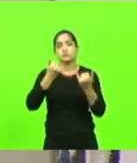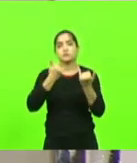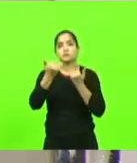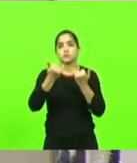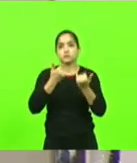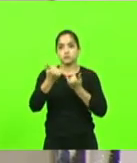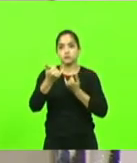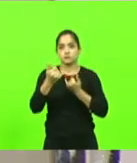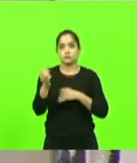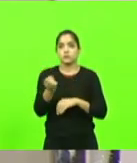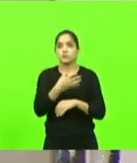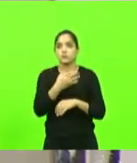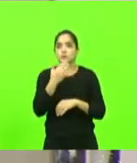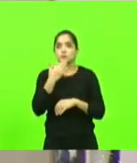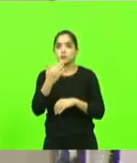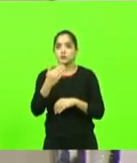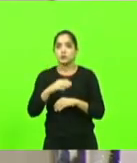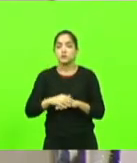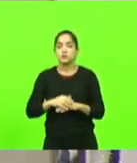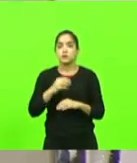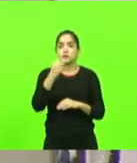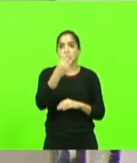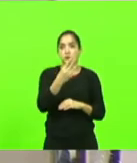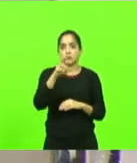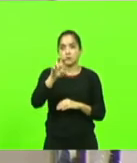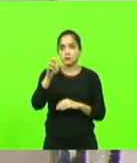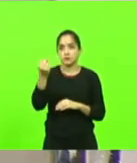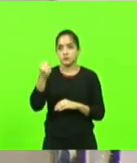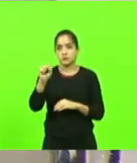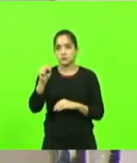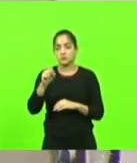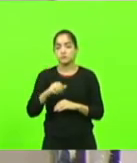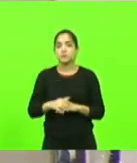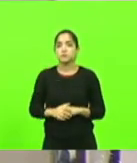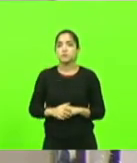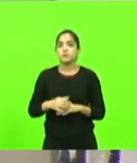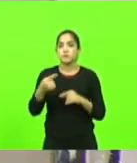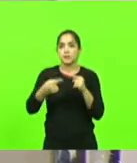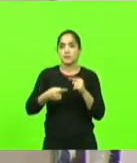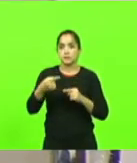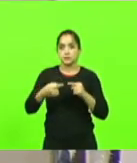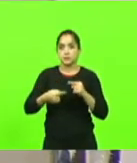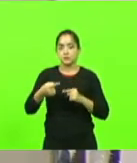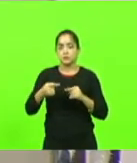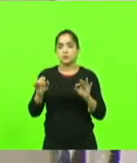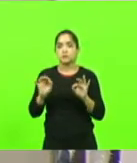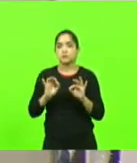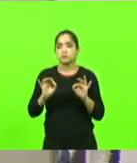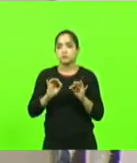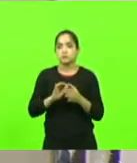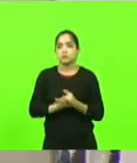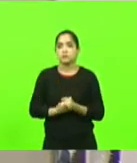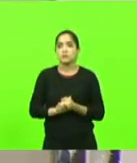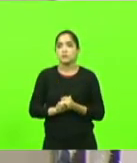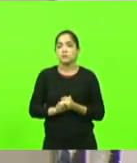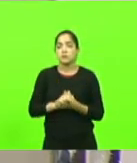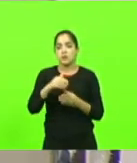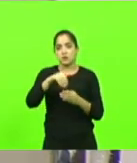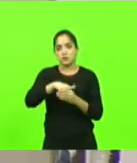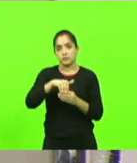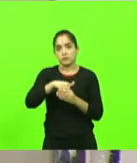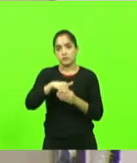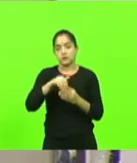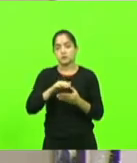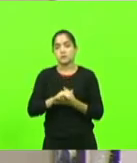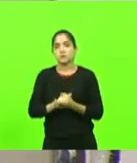atualizadas acerca do pedido de informação número 358/2021. Em discussão, não havendo quem queira discutir, em votação. Deputados que